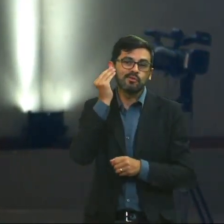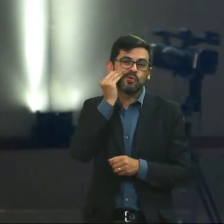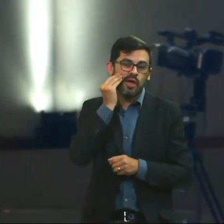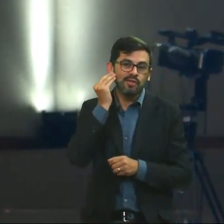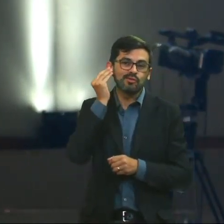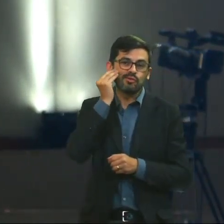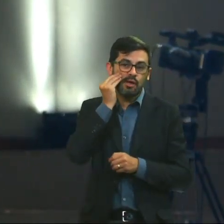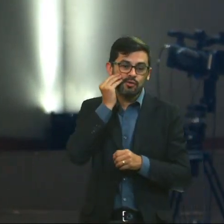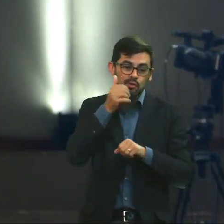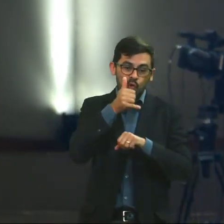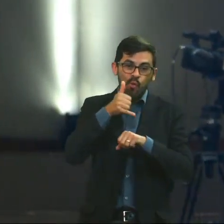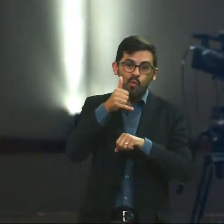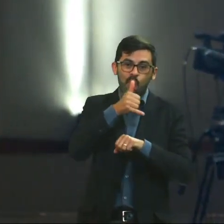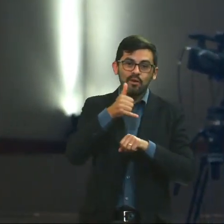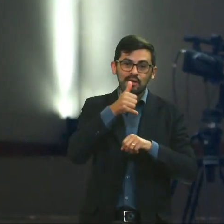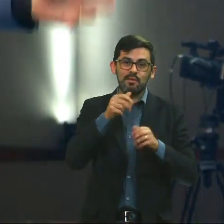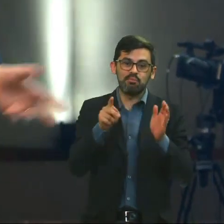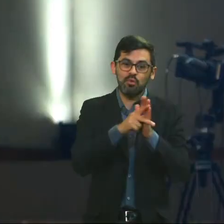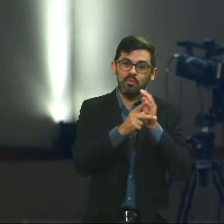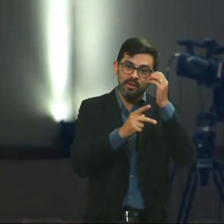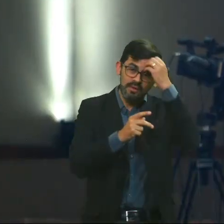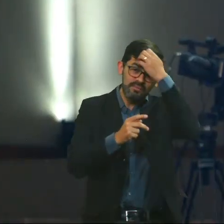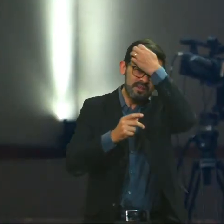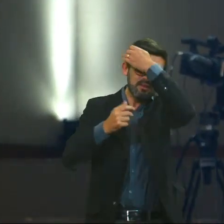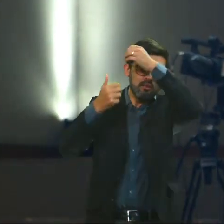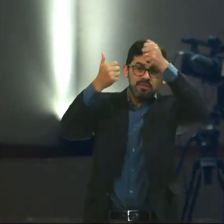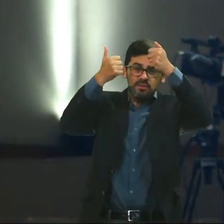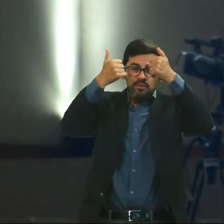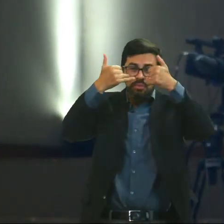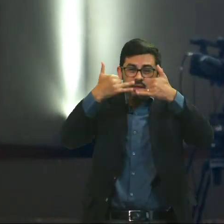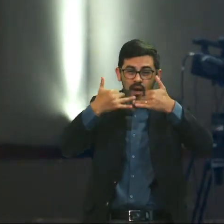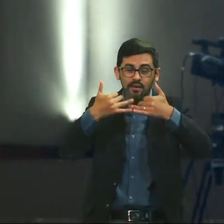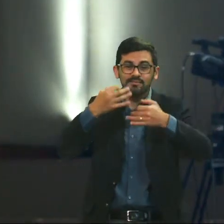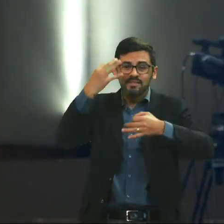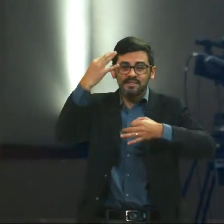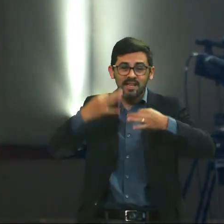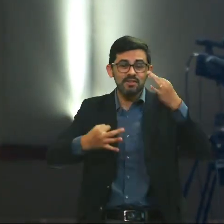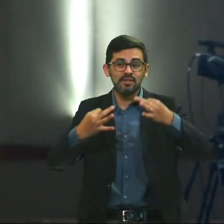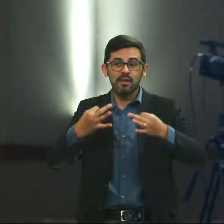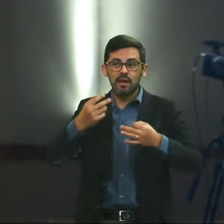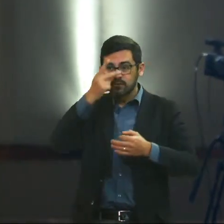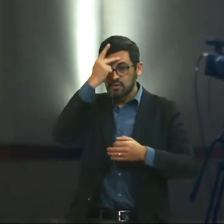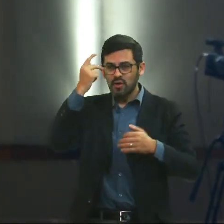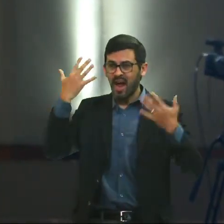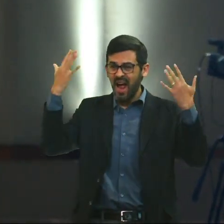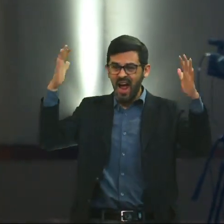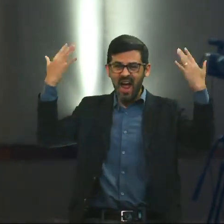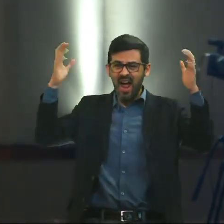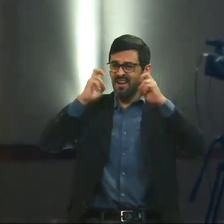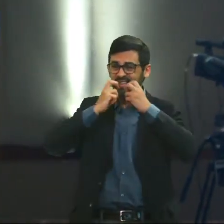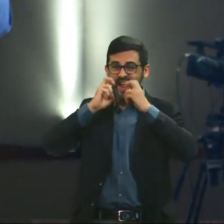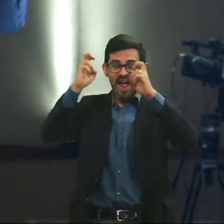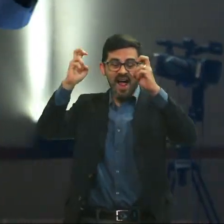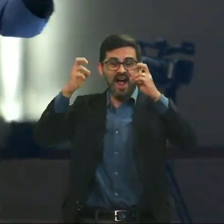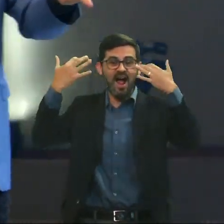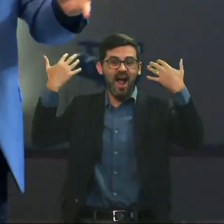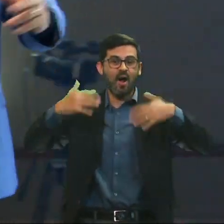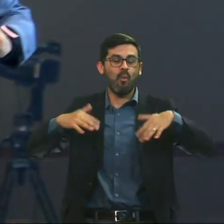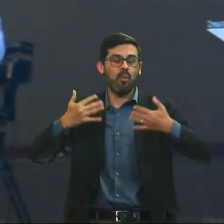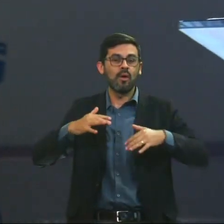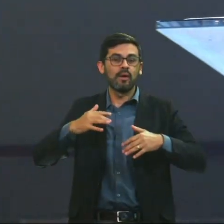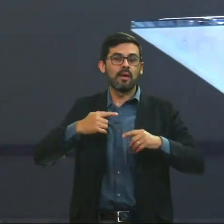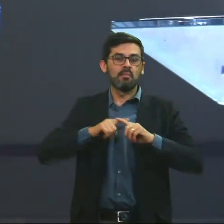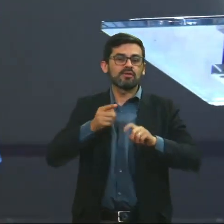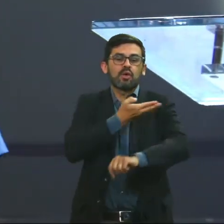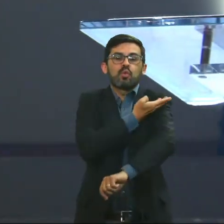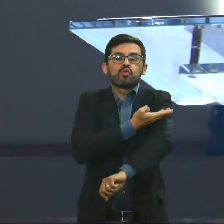com óleo. E aí ele começa a contar. Quando começa a dar certo, as pessoas começam a vibrar, a gritar. E tinha o costume lá,